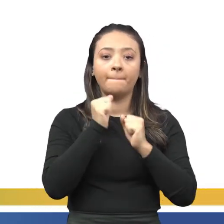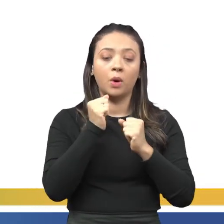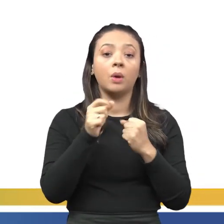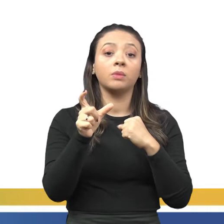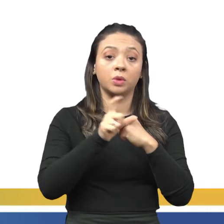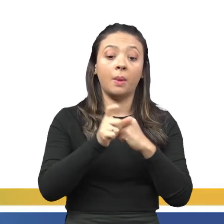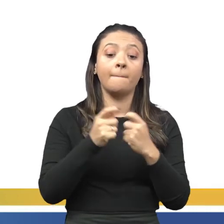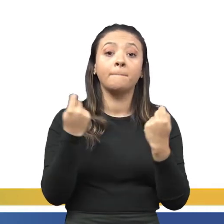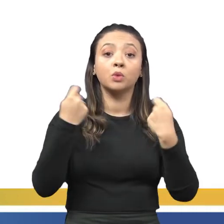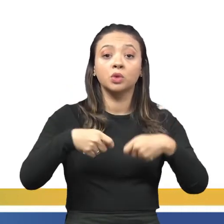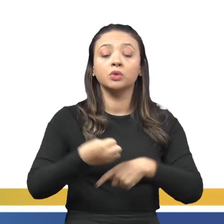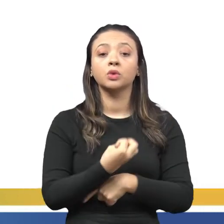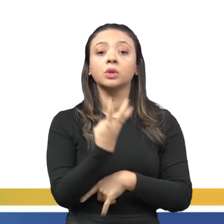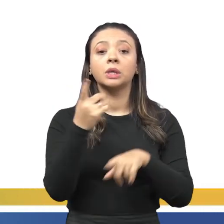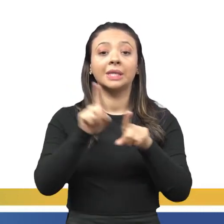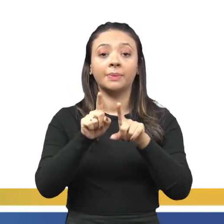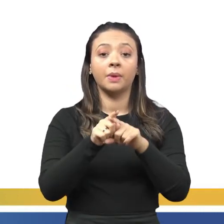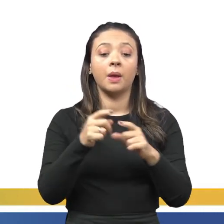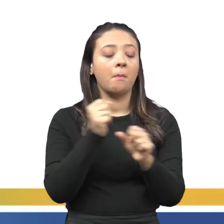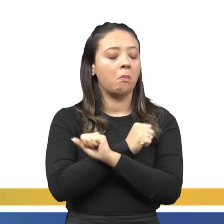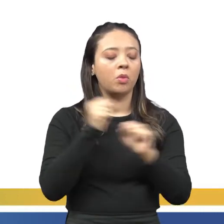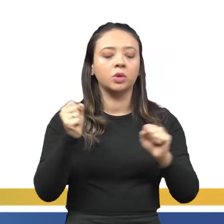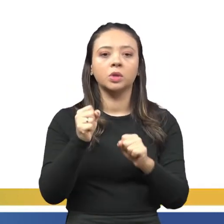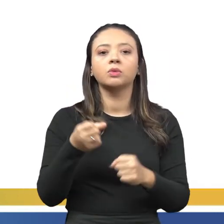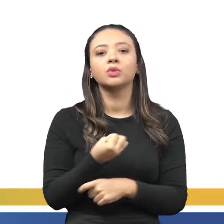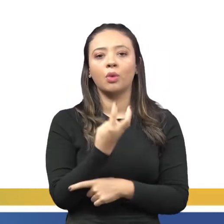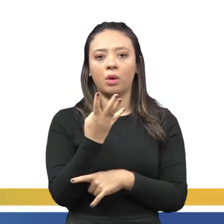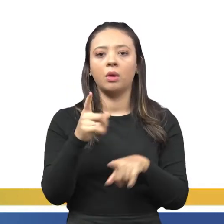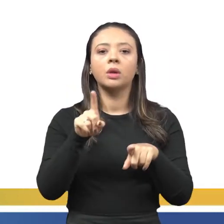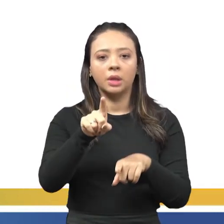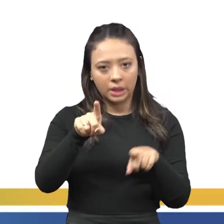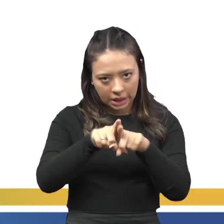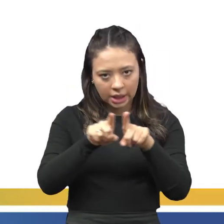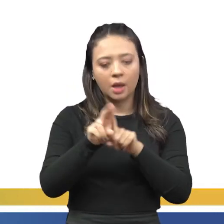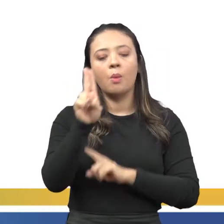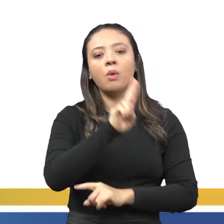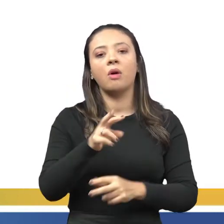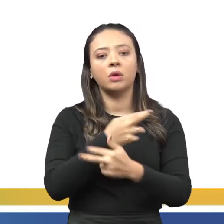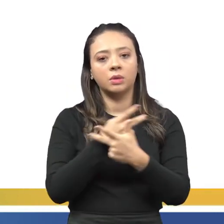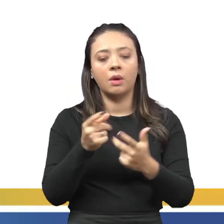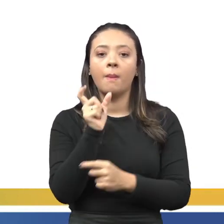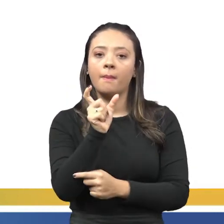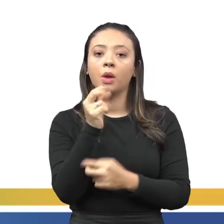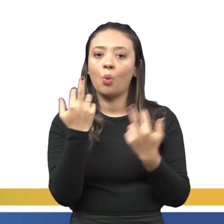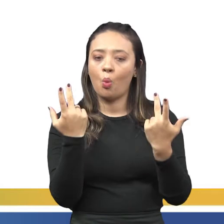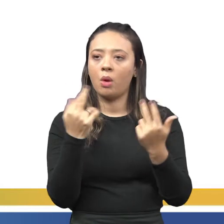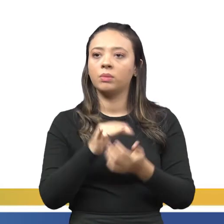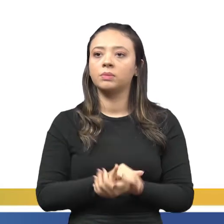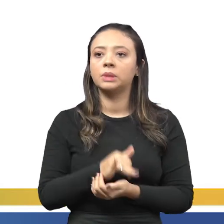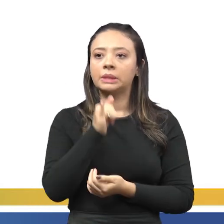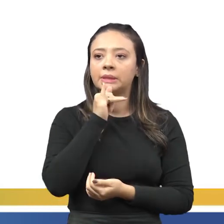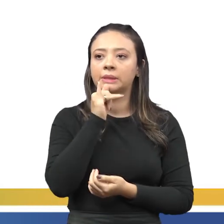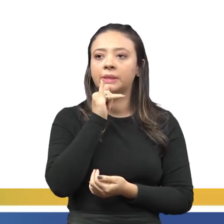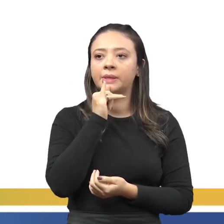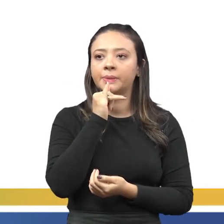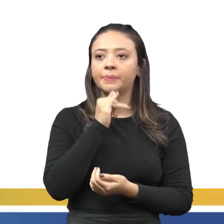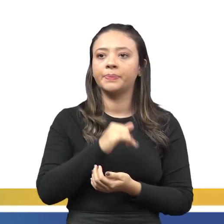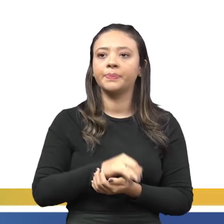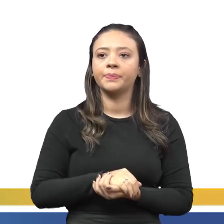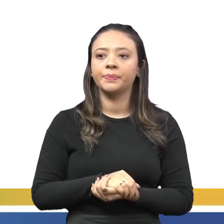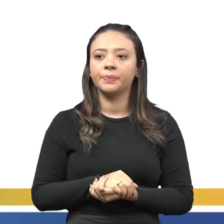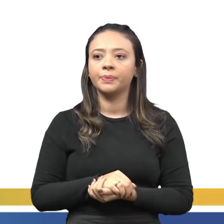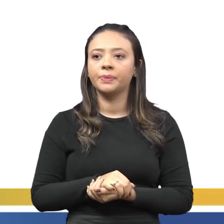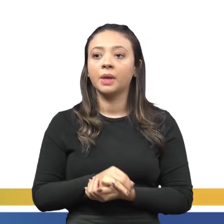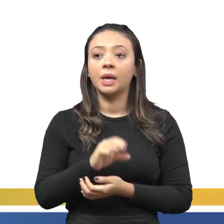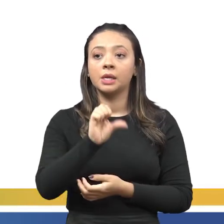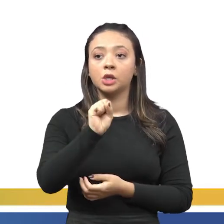tela que a gente tem esses exemplos, né? Tanto para substantivos contáveis quanto para incontáveis. Vocês vão usar as mesmas palavras. Some